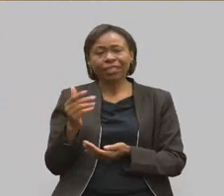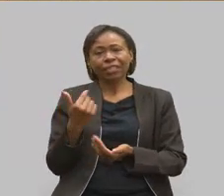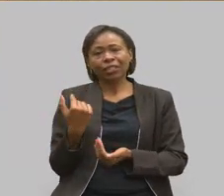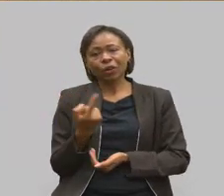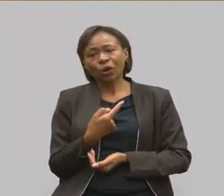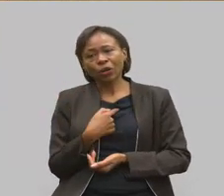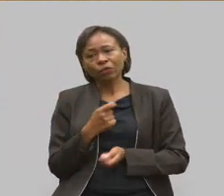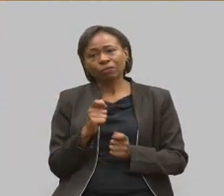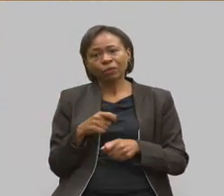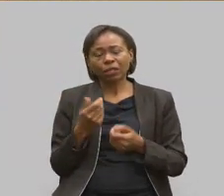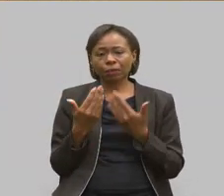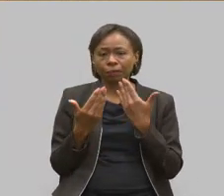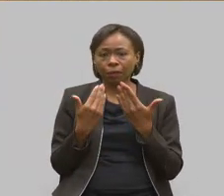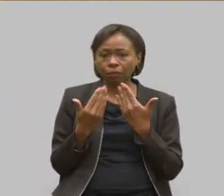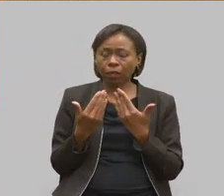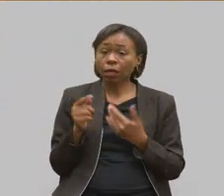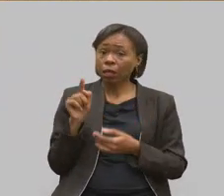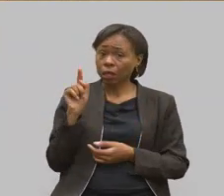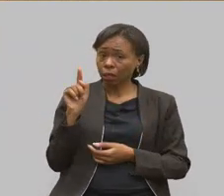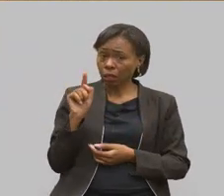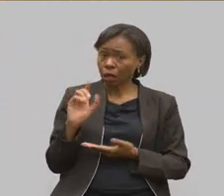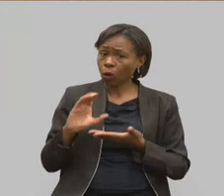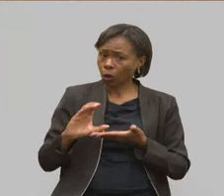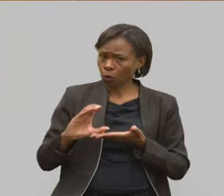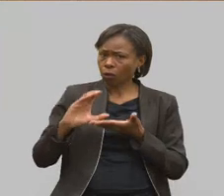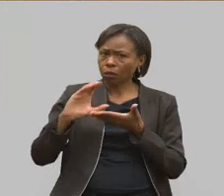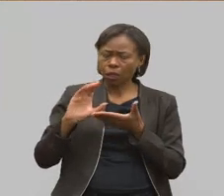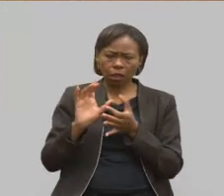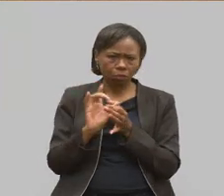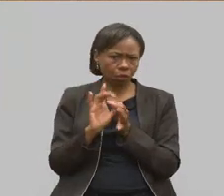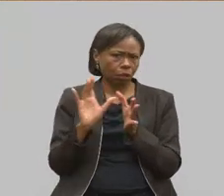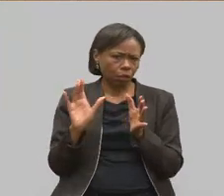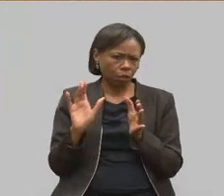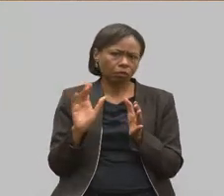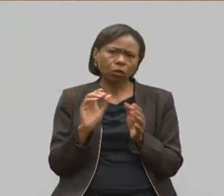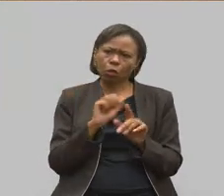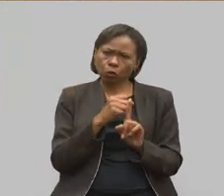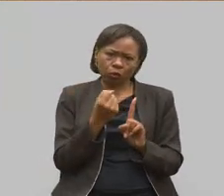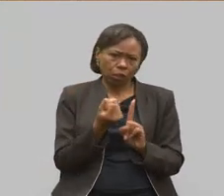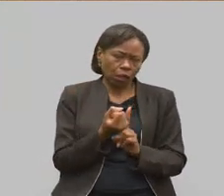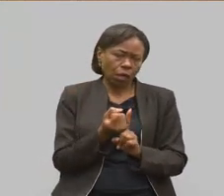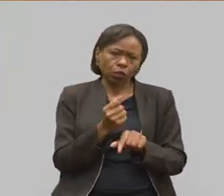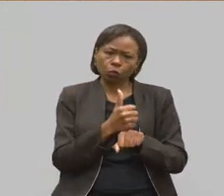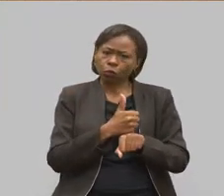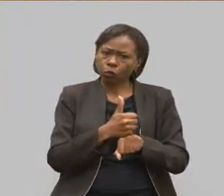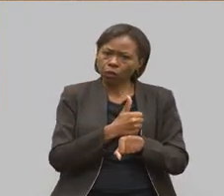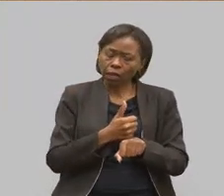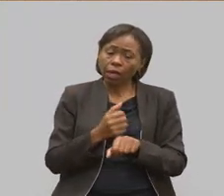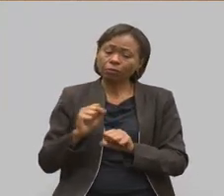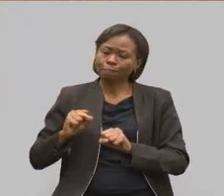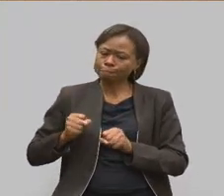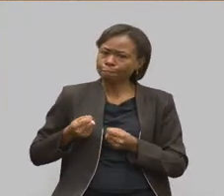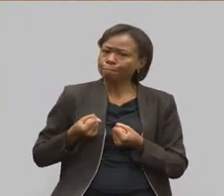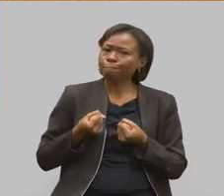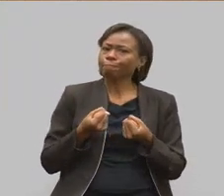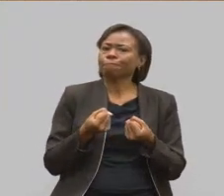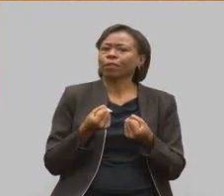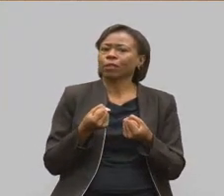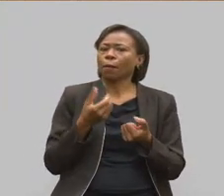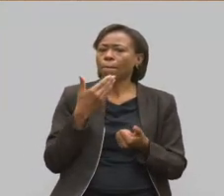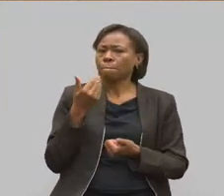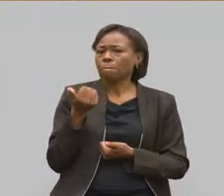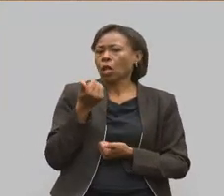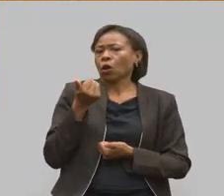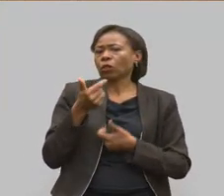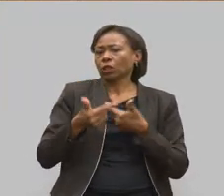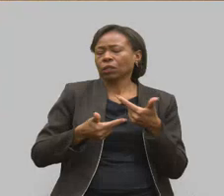que o conselho tá à disposição da sociedade e dos profissionais para continuar nessa defesa de entrega do melhor fazer da fisioterapia e da